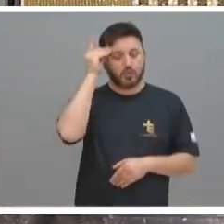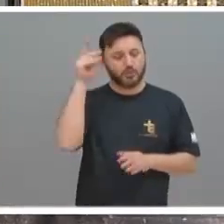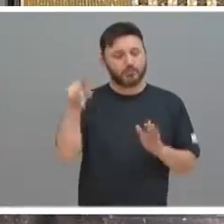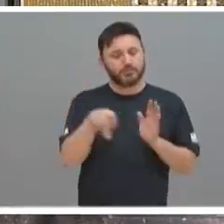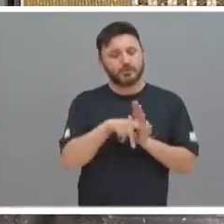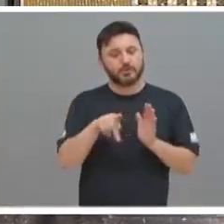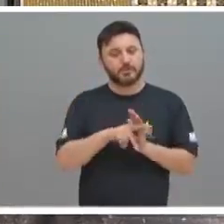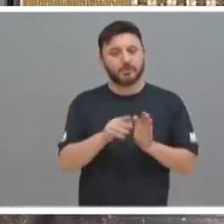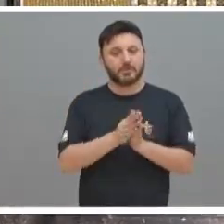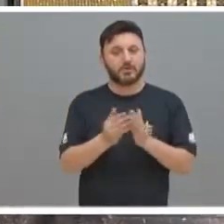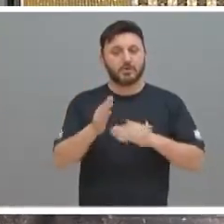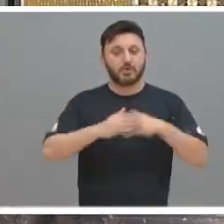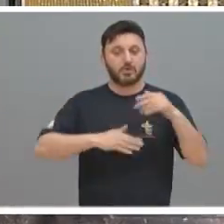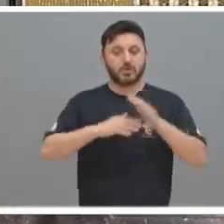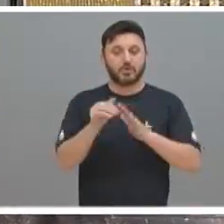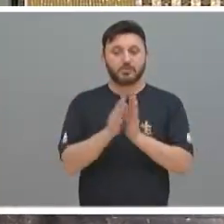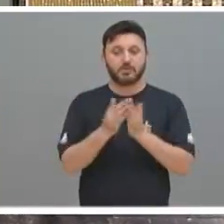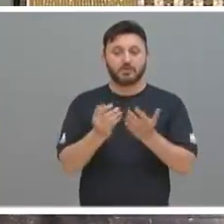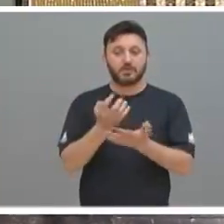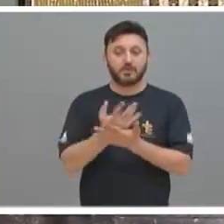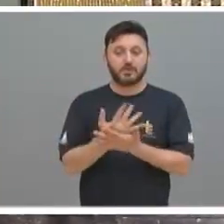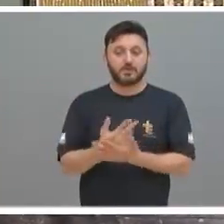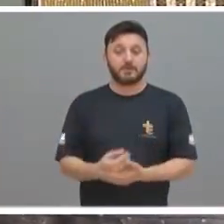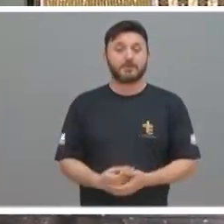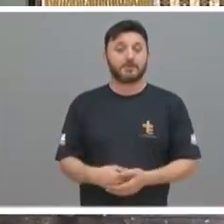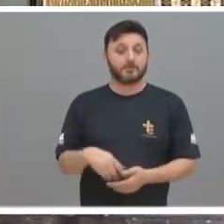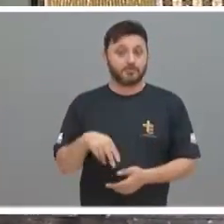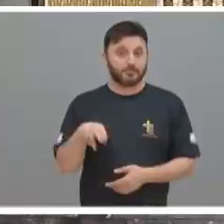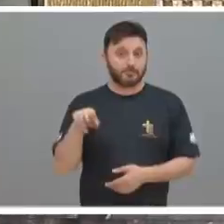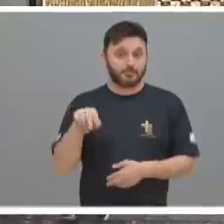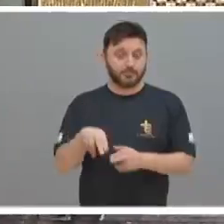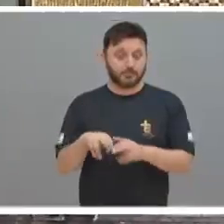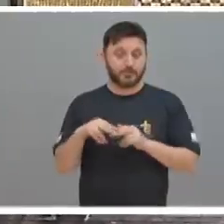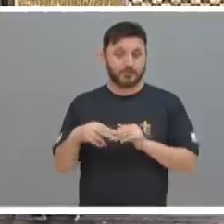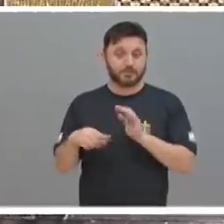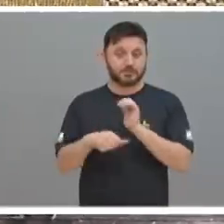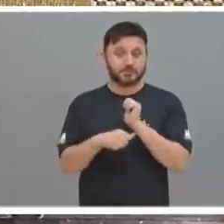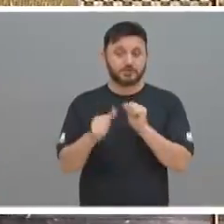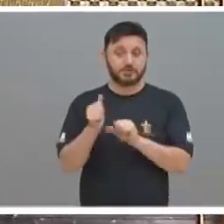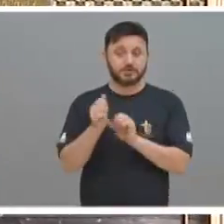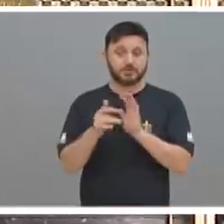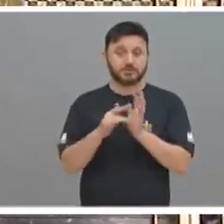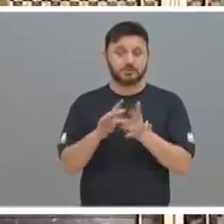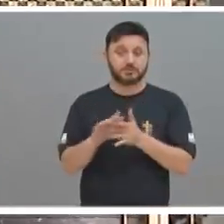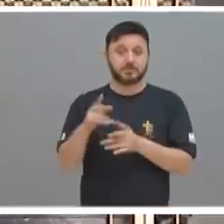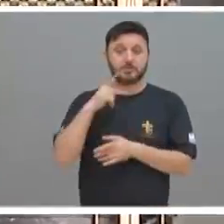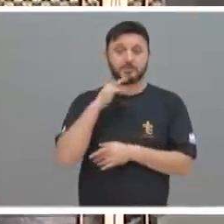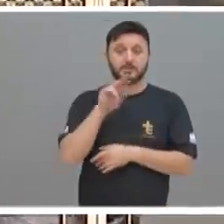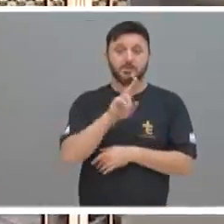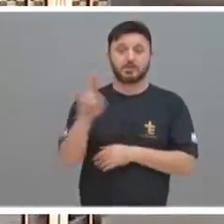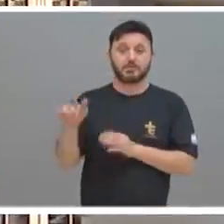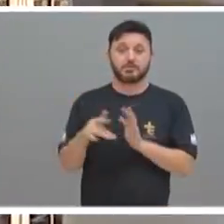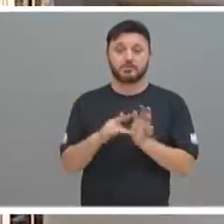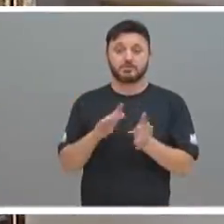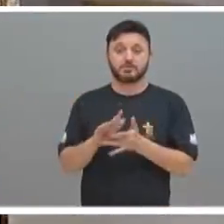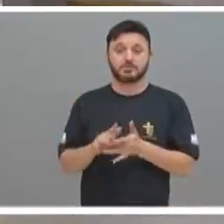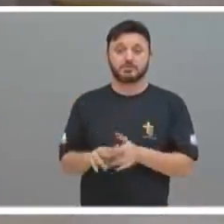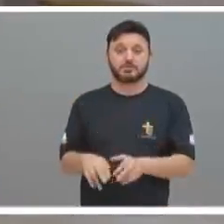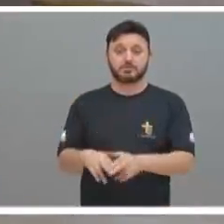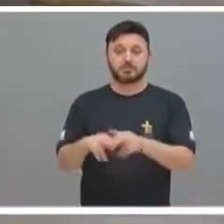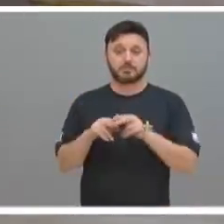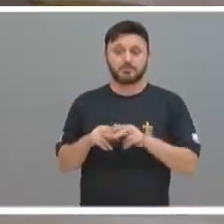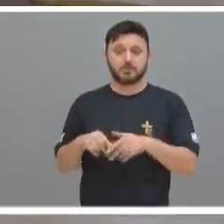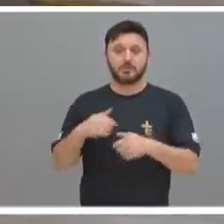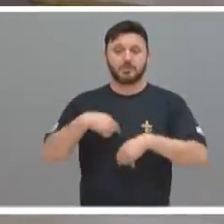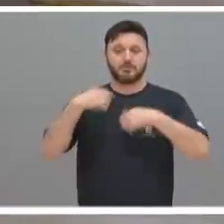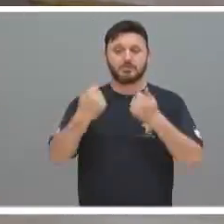é preciso. Vamos ficar em pé e por suas chagas, né, pedir: Senhor Pai, em nome de Jesus, pelas santas chagas